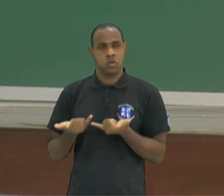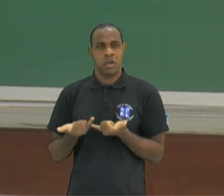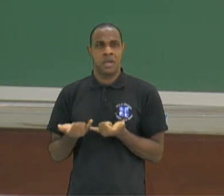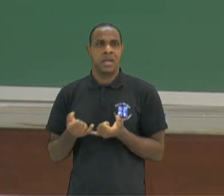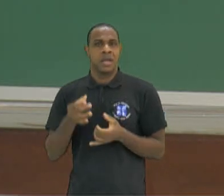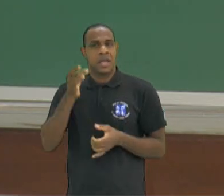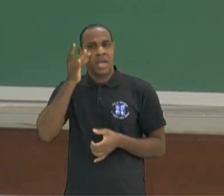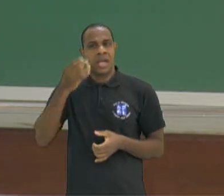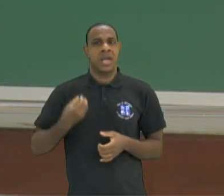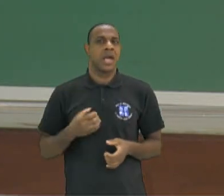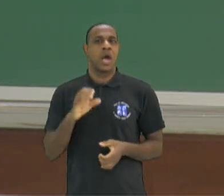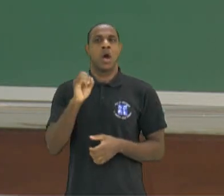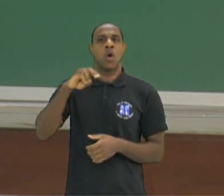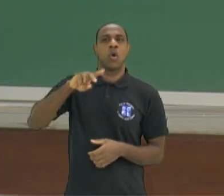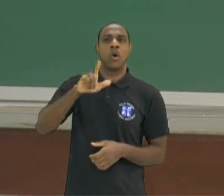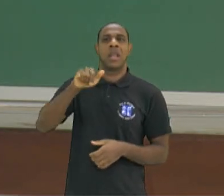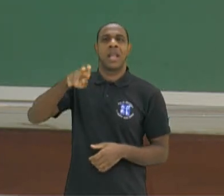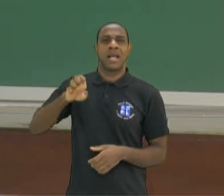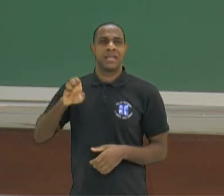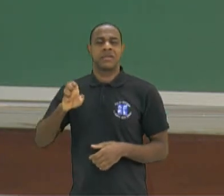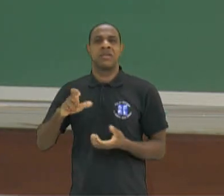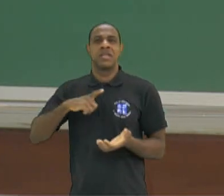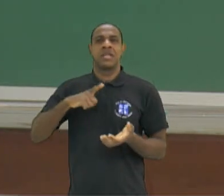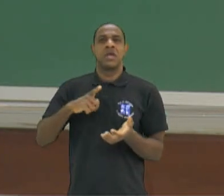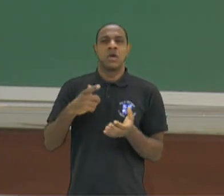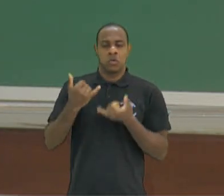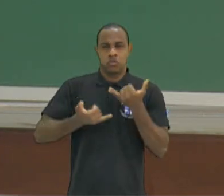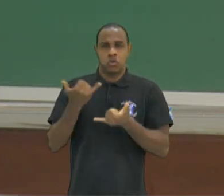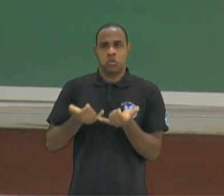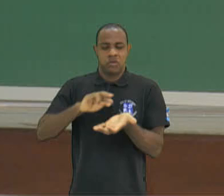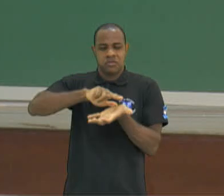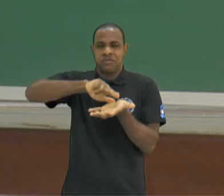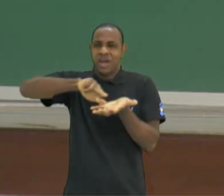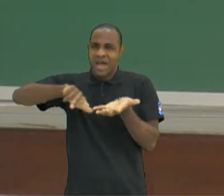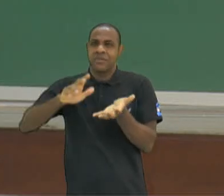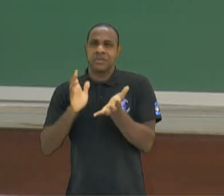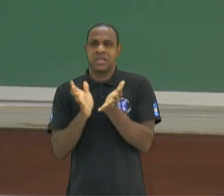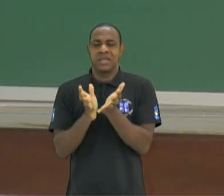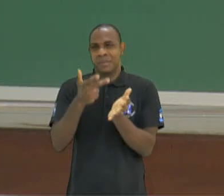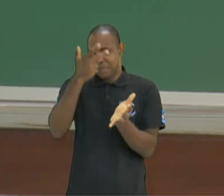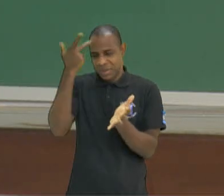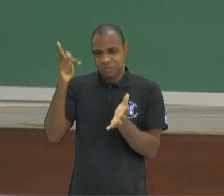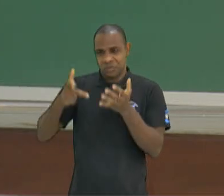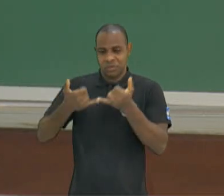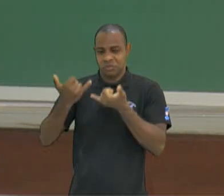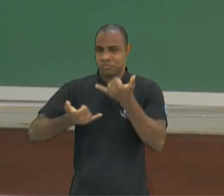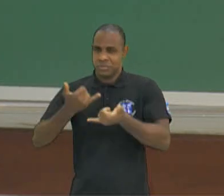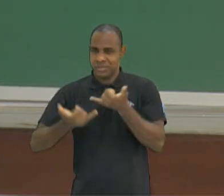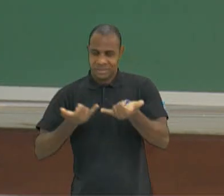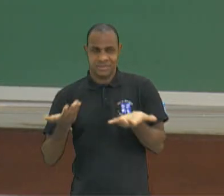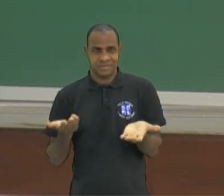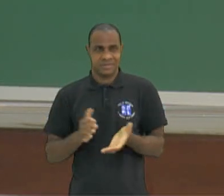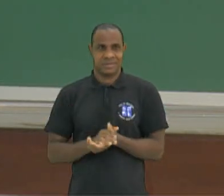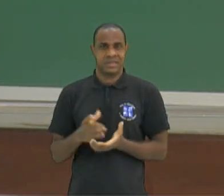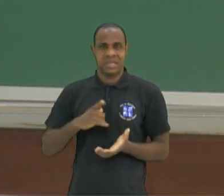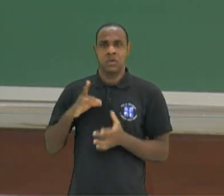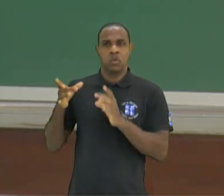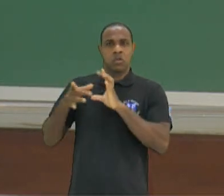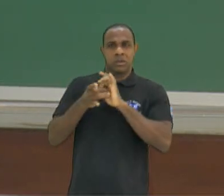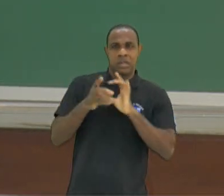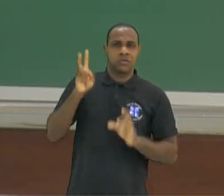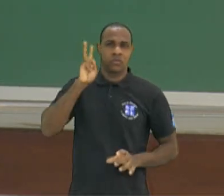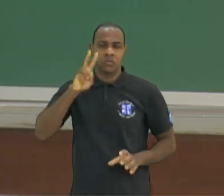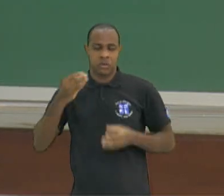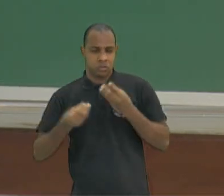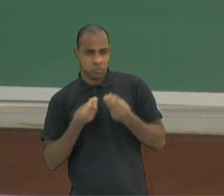vários jogadores, onde tem um contexto, né? um RPG com uma história, beleza?